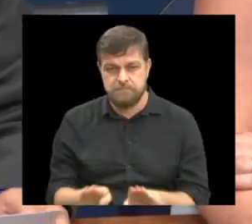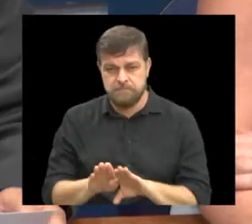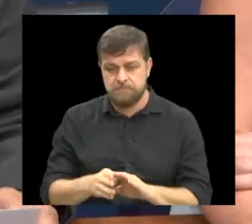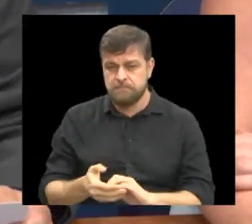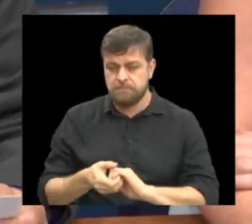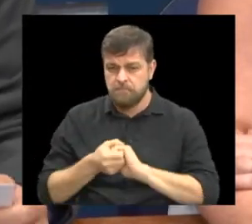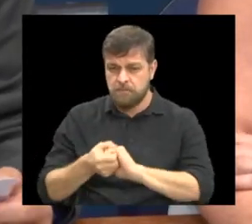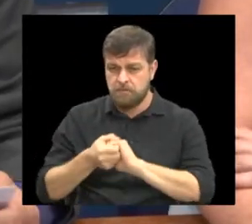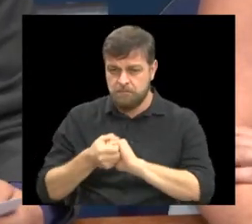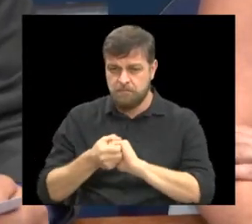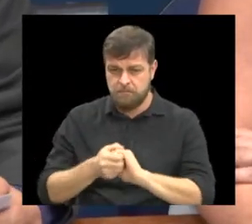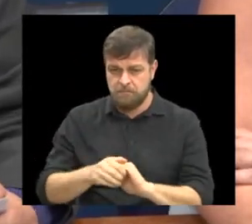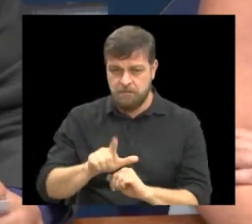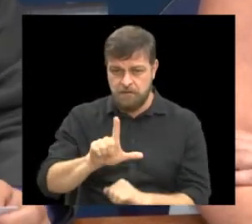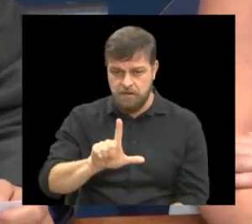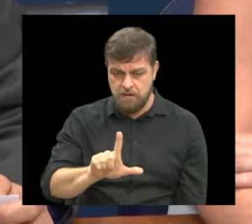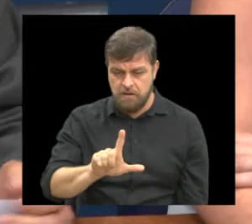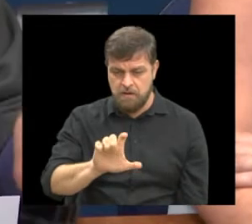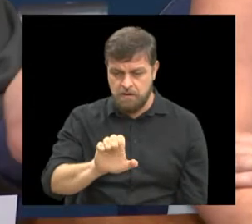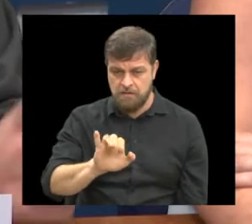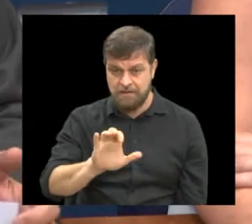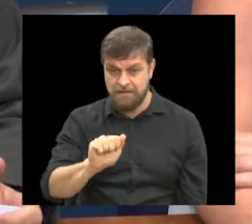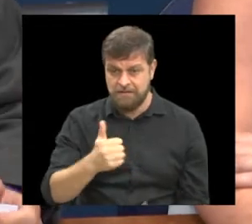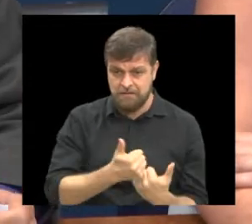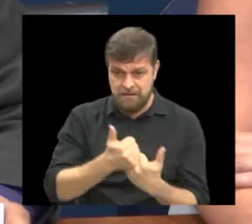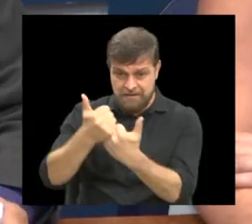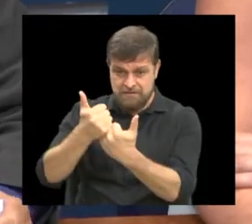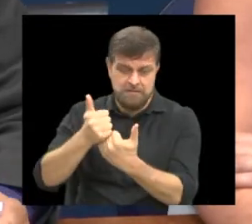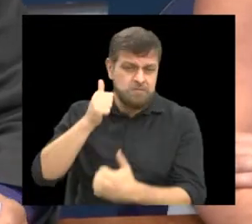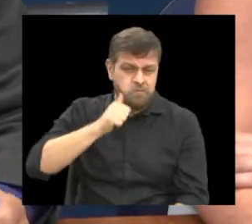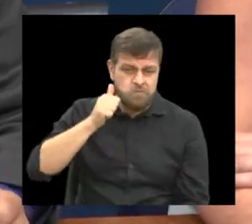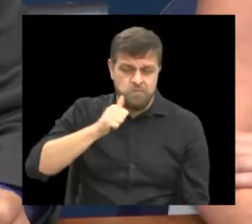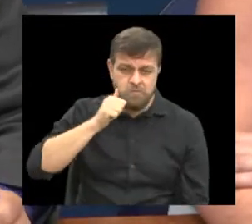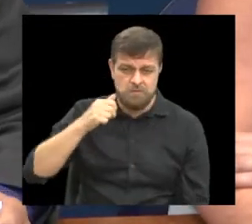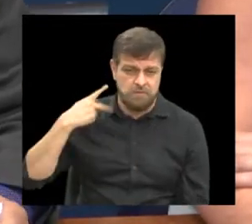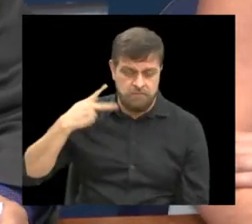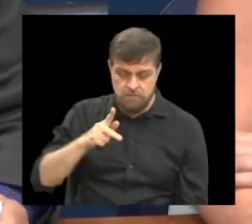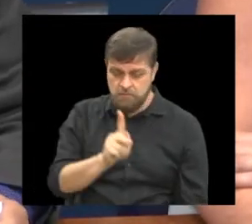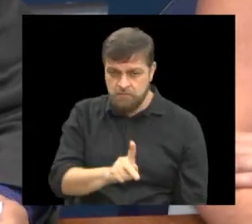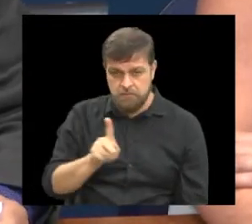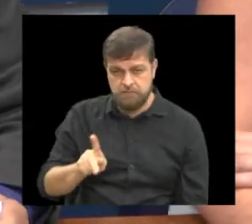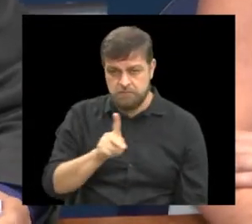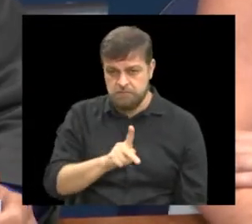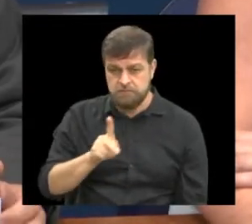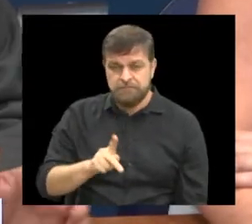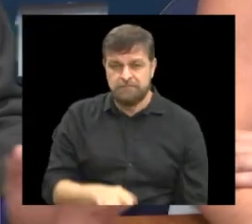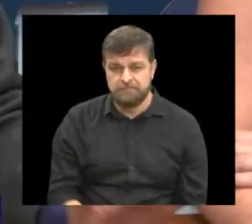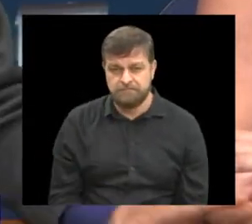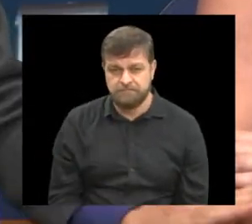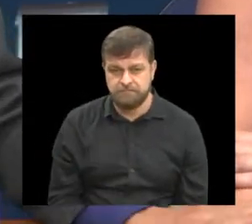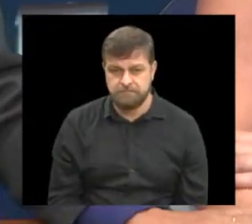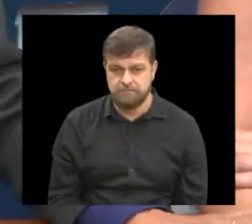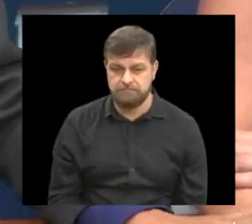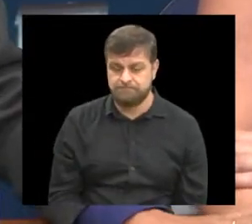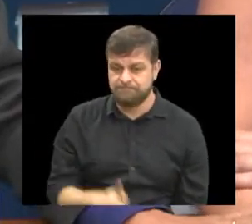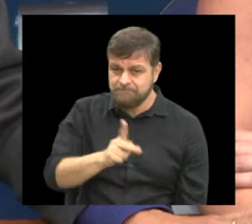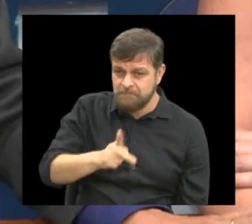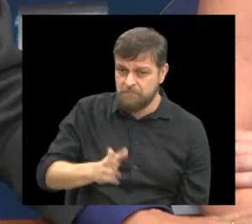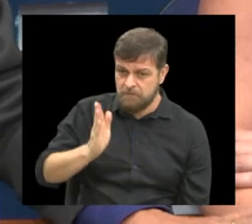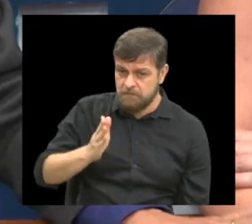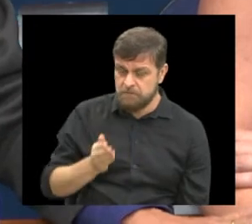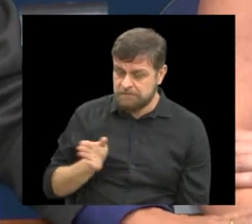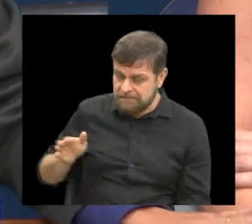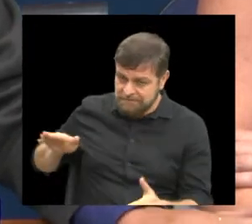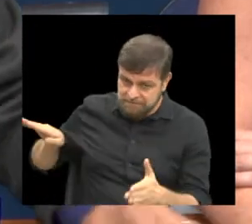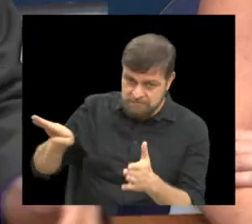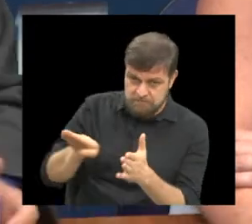Cumprimentar também a Leia, que é assessora do meu amigo professor Alberto. O professor Alberto já está vindo para